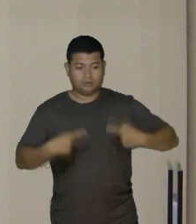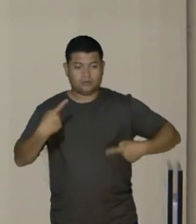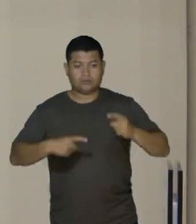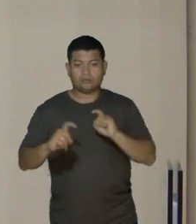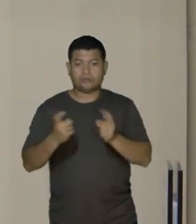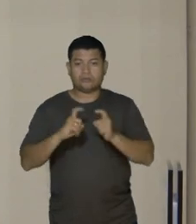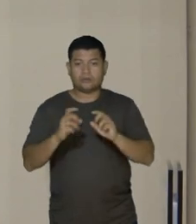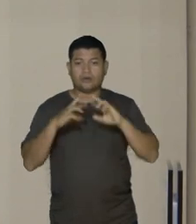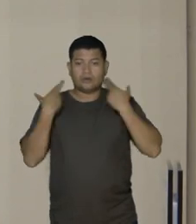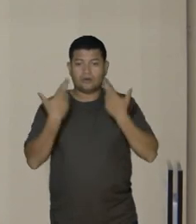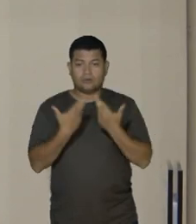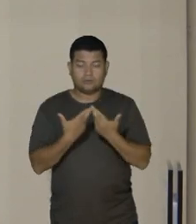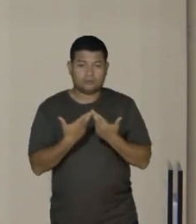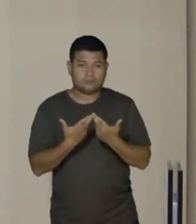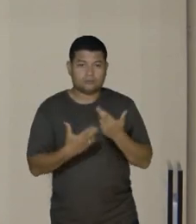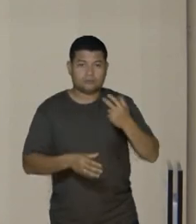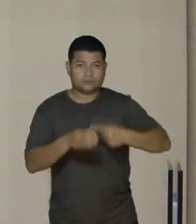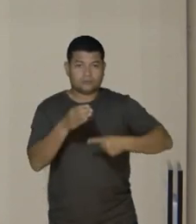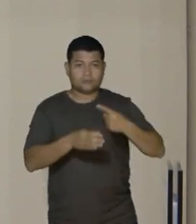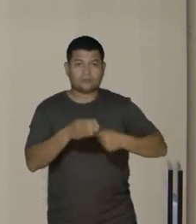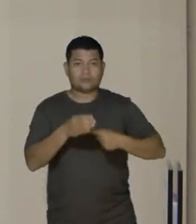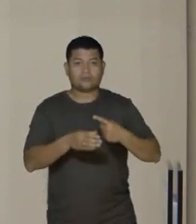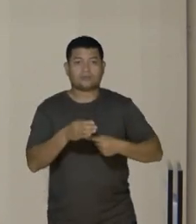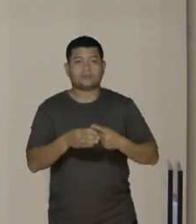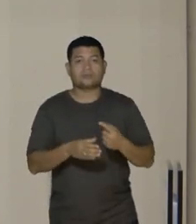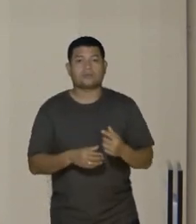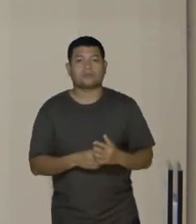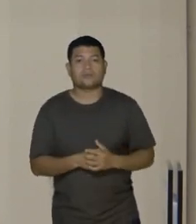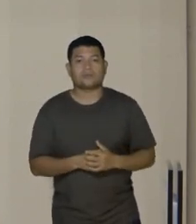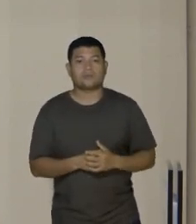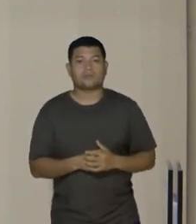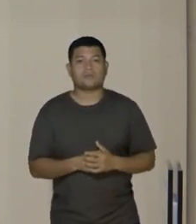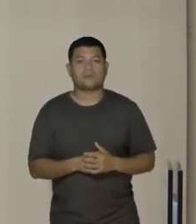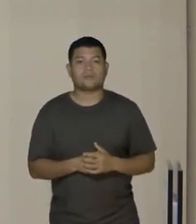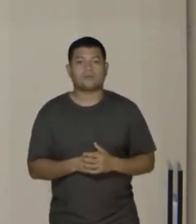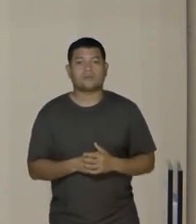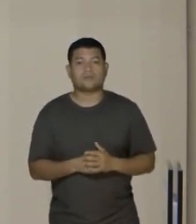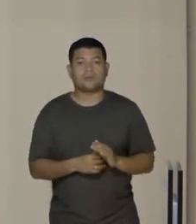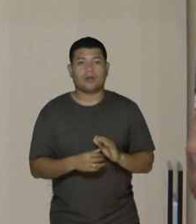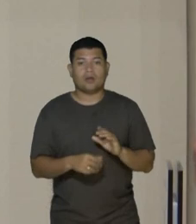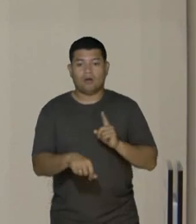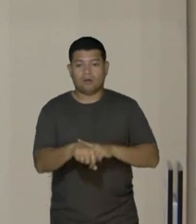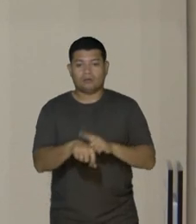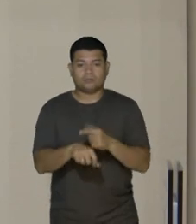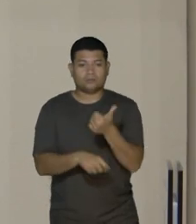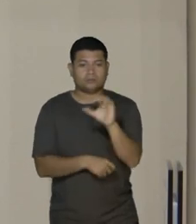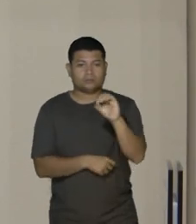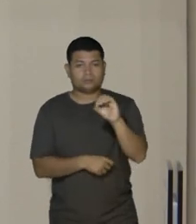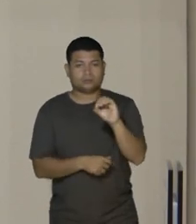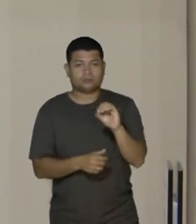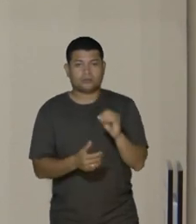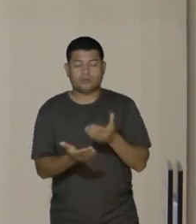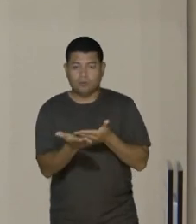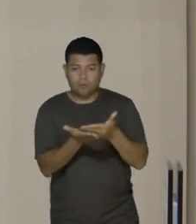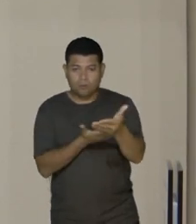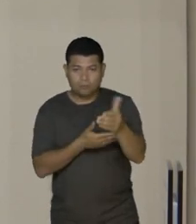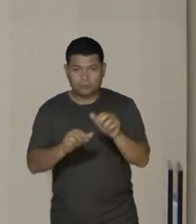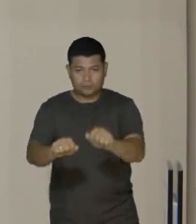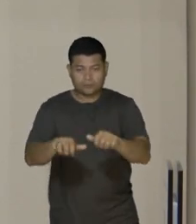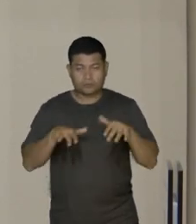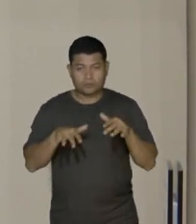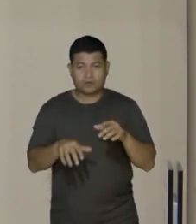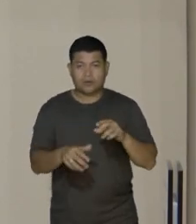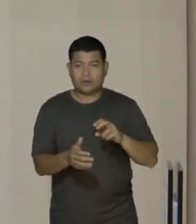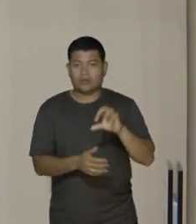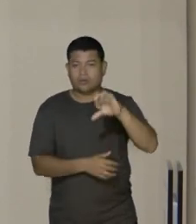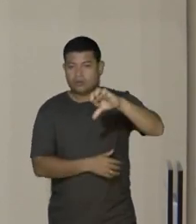reunião das comissões às 10 horas. Então, abre-se a sessão às